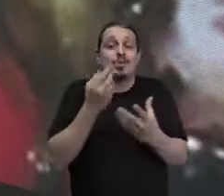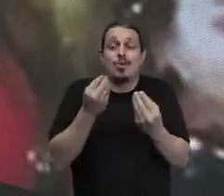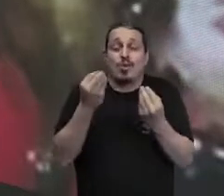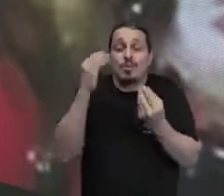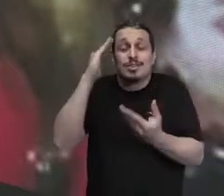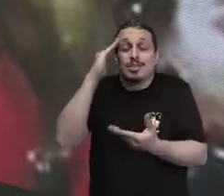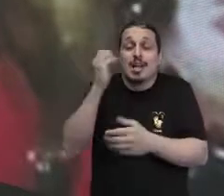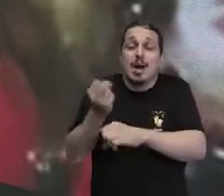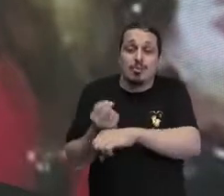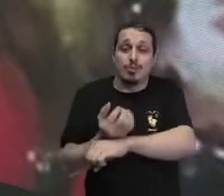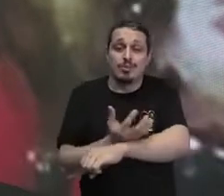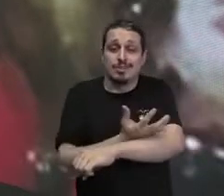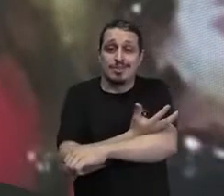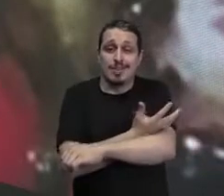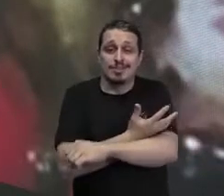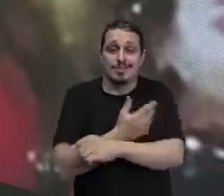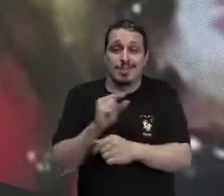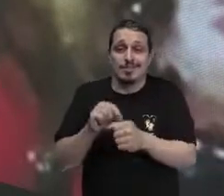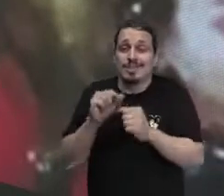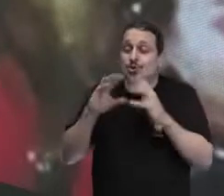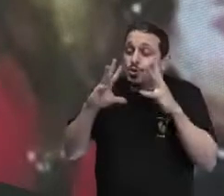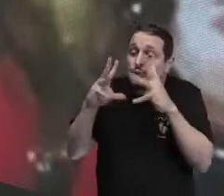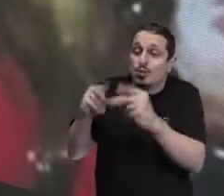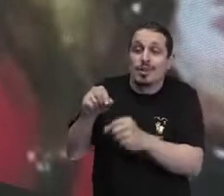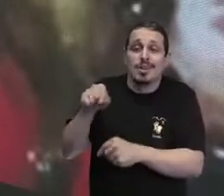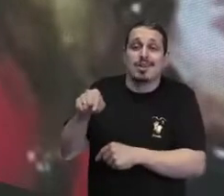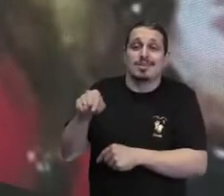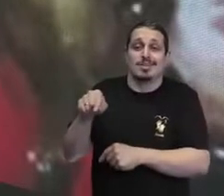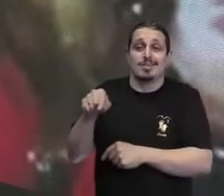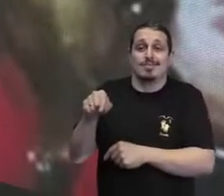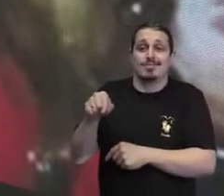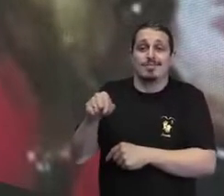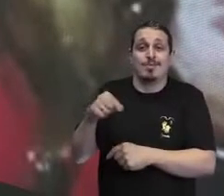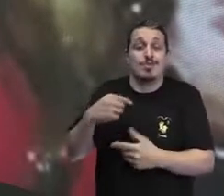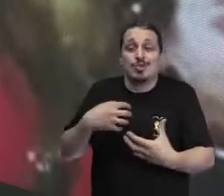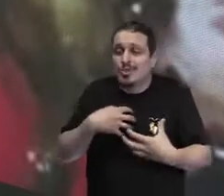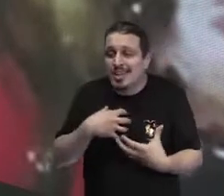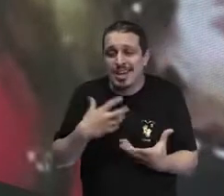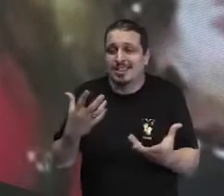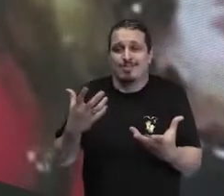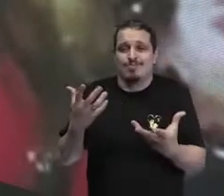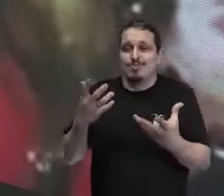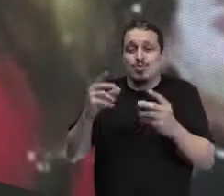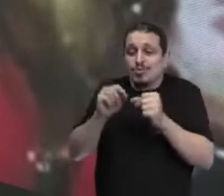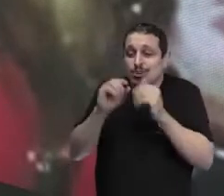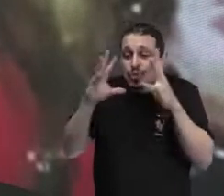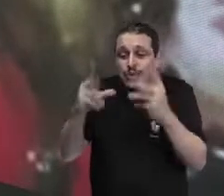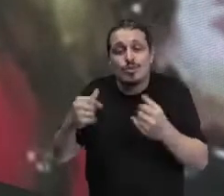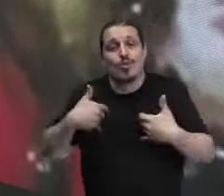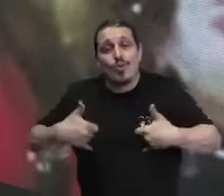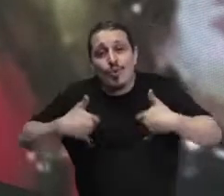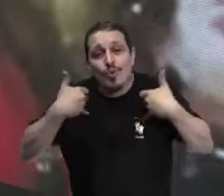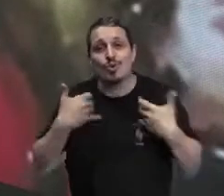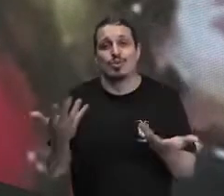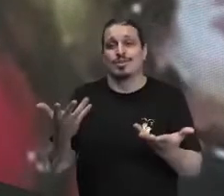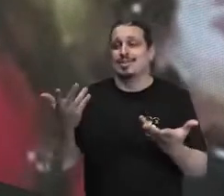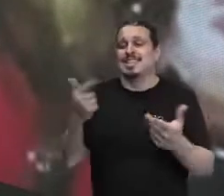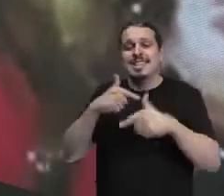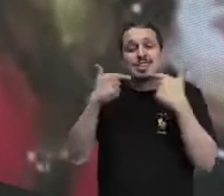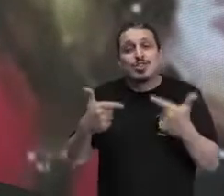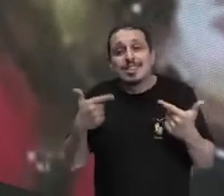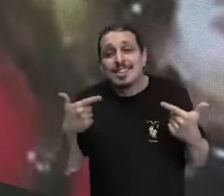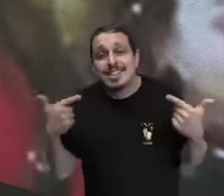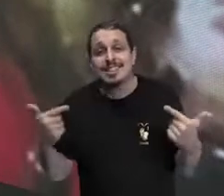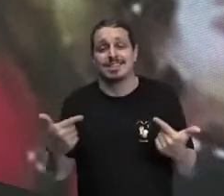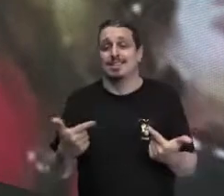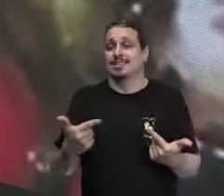tinha gente de todas as cores, de todas as formas, de todos os jeitos, de todas as idades, se divertindo no nosso carnaval